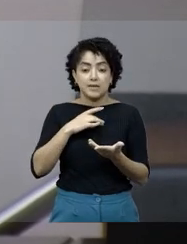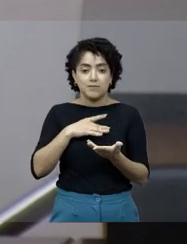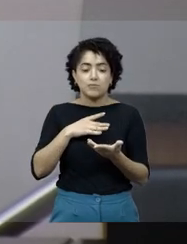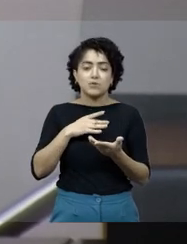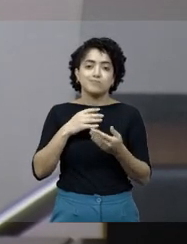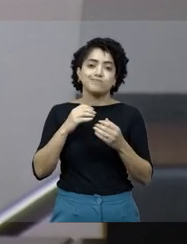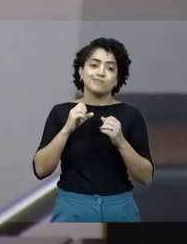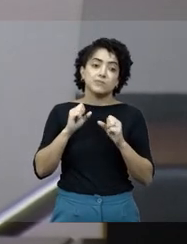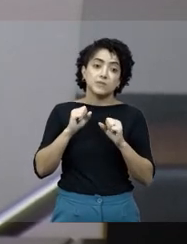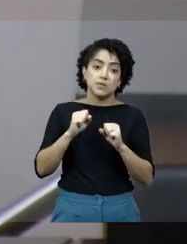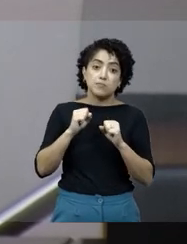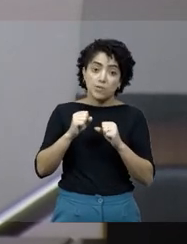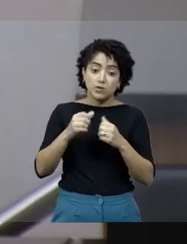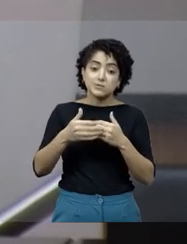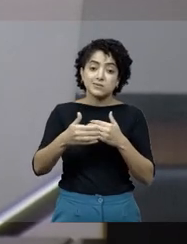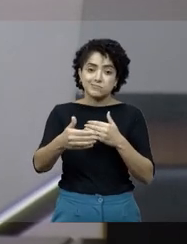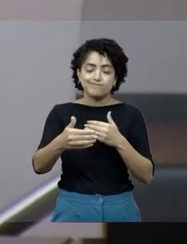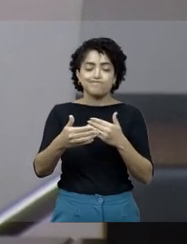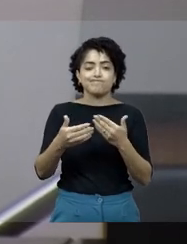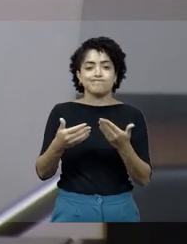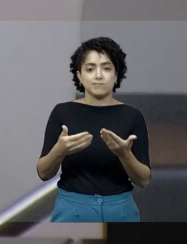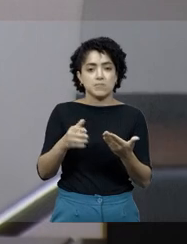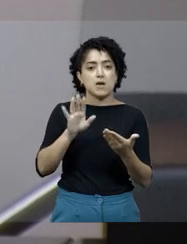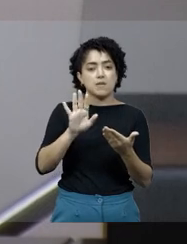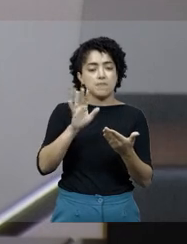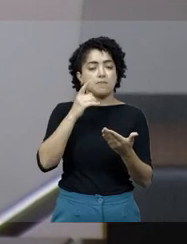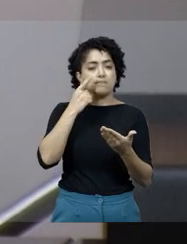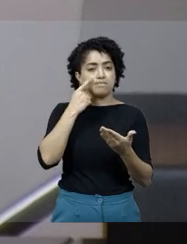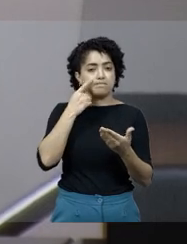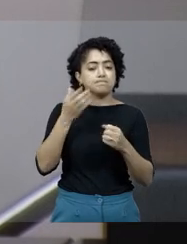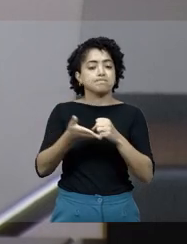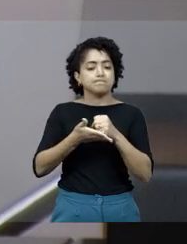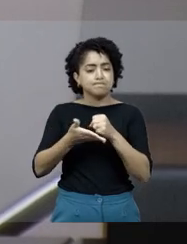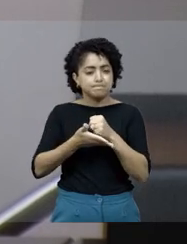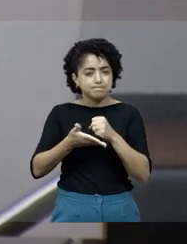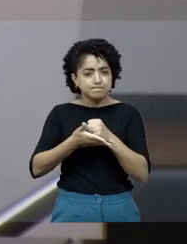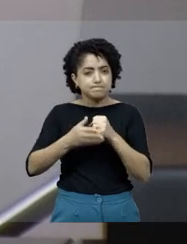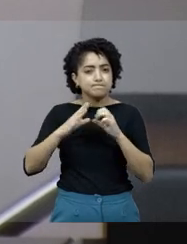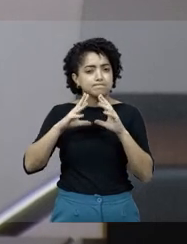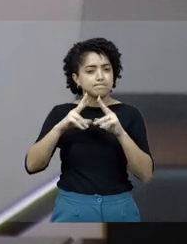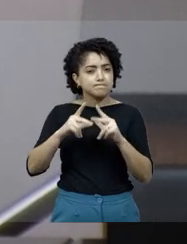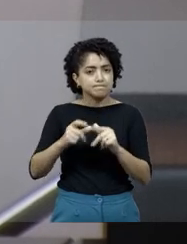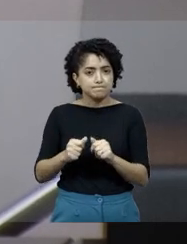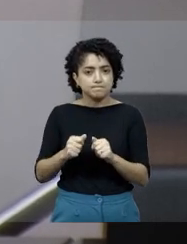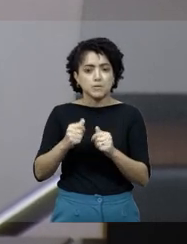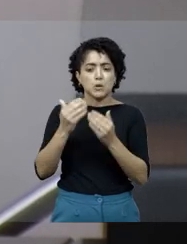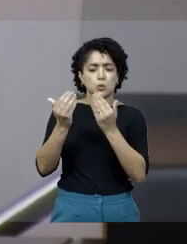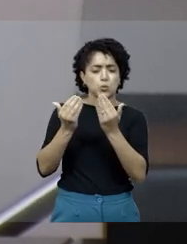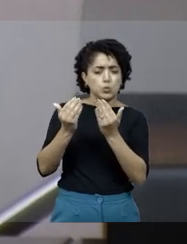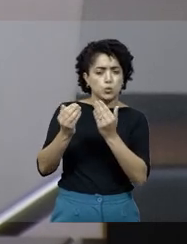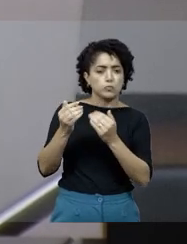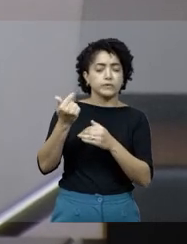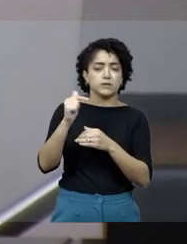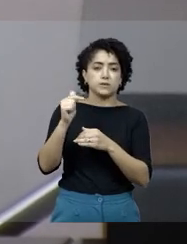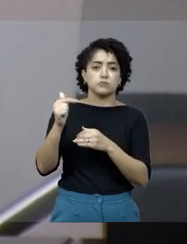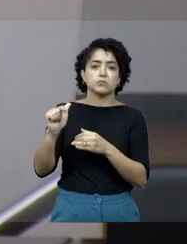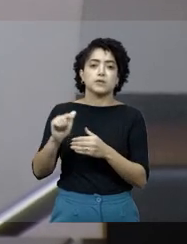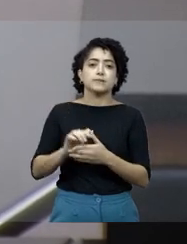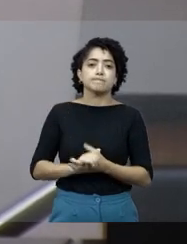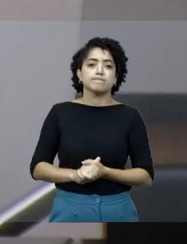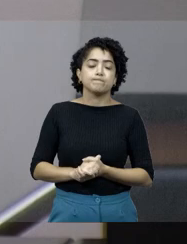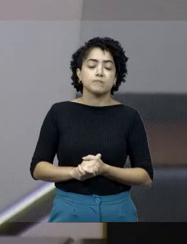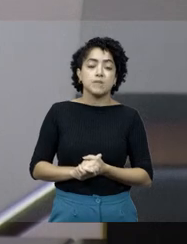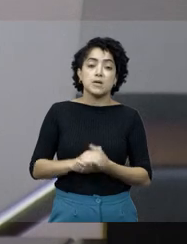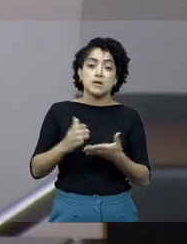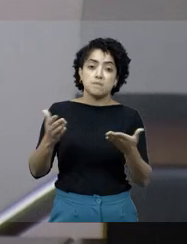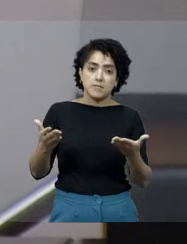possa ter acontecido. Mas eu vou trazer com mais, com um embasamento completo, para que não reste dúvida alguma. Mas desde